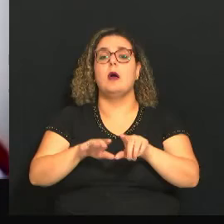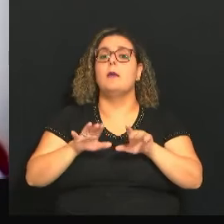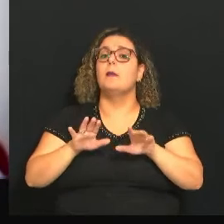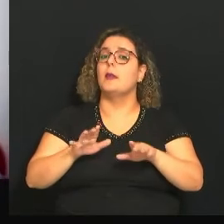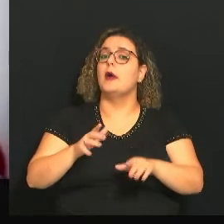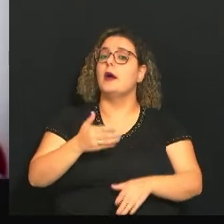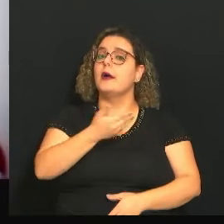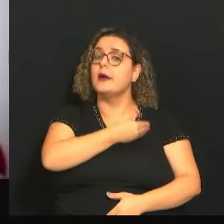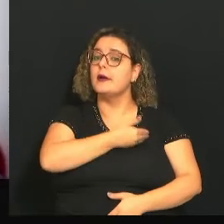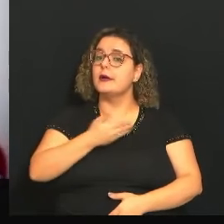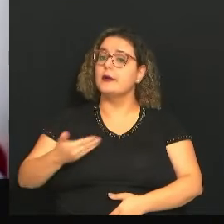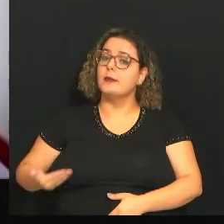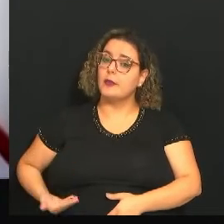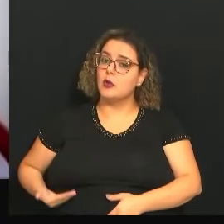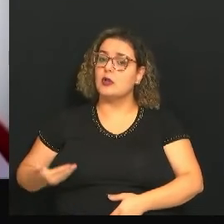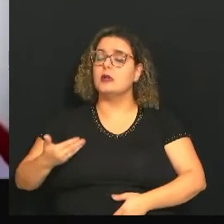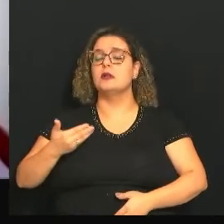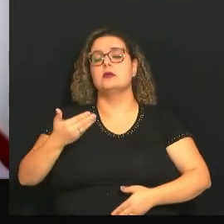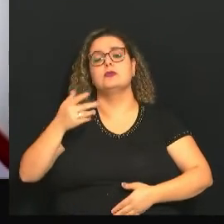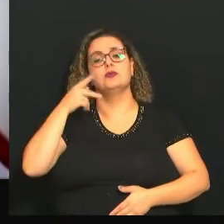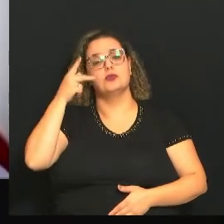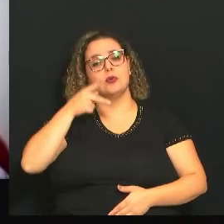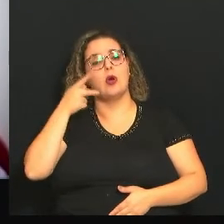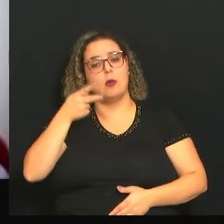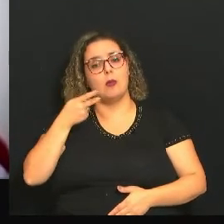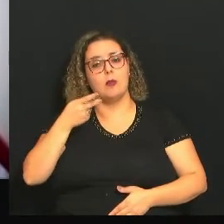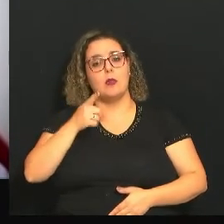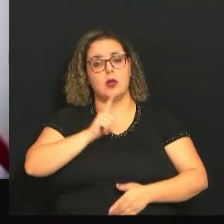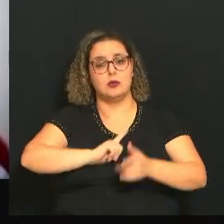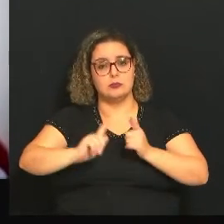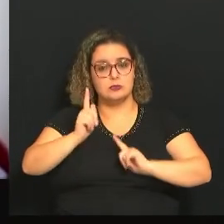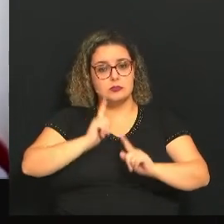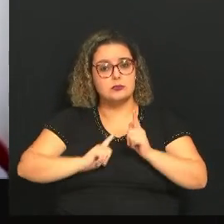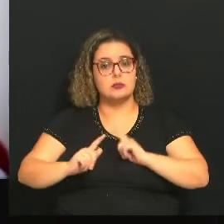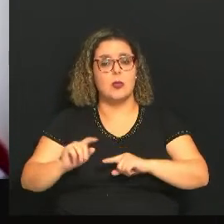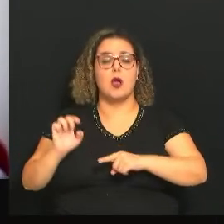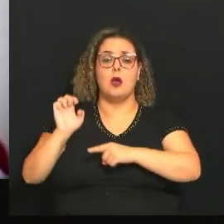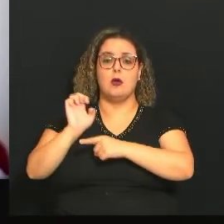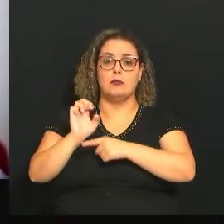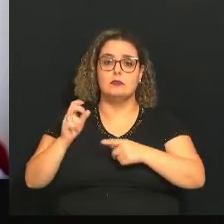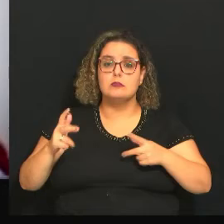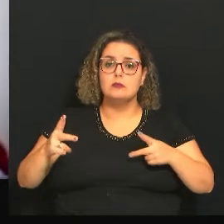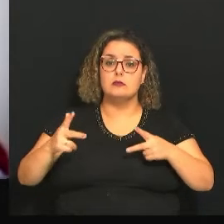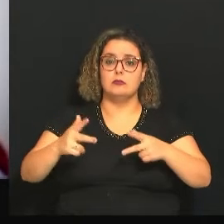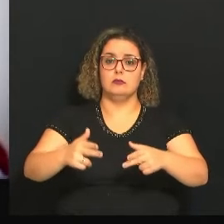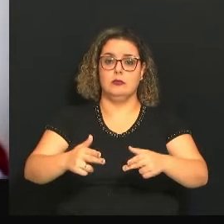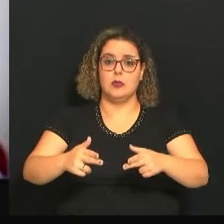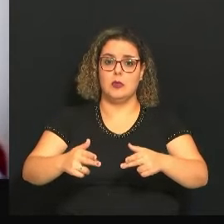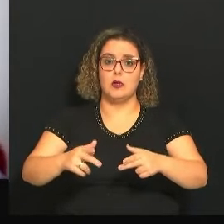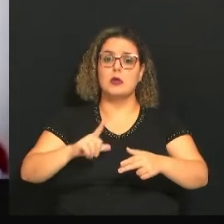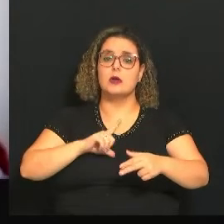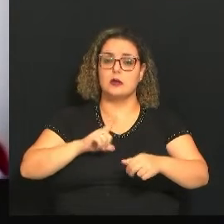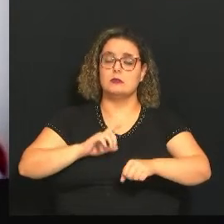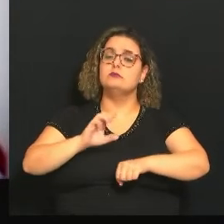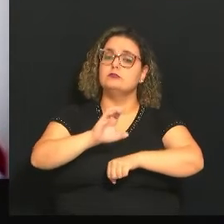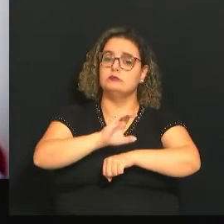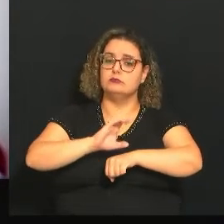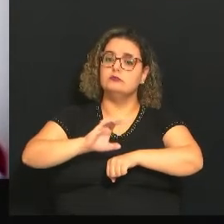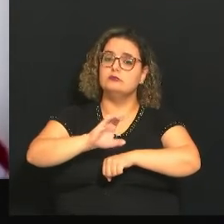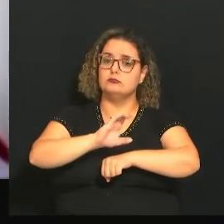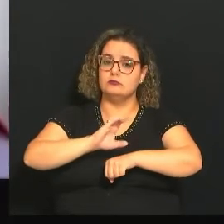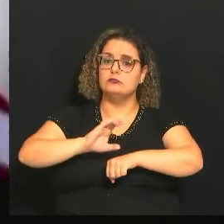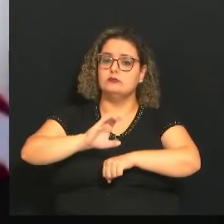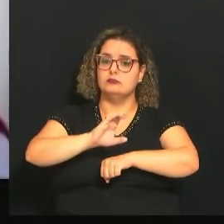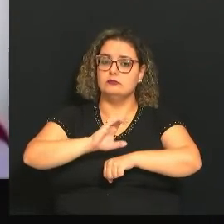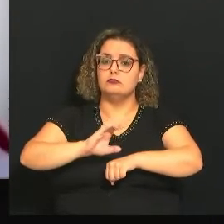política pública, quando ela é feita pelo Estado, o Estado interventor que está lá no nosso texto constitucional,